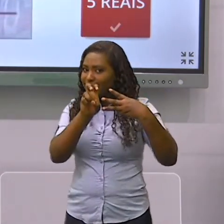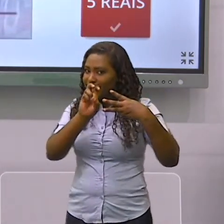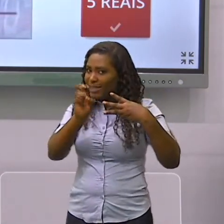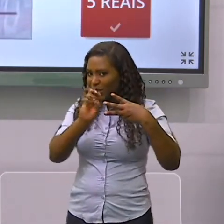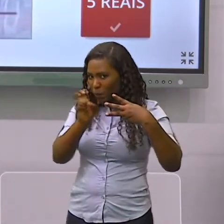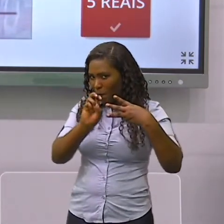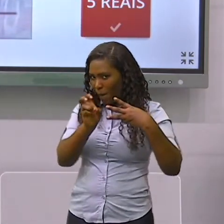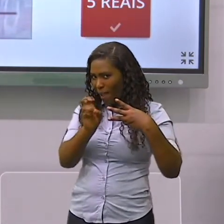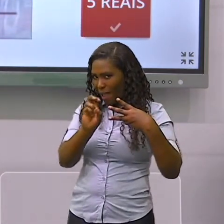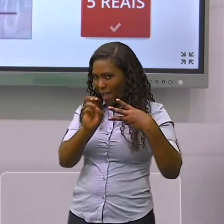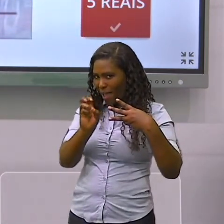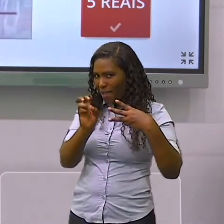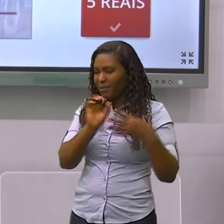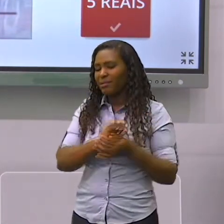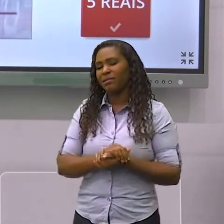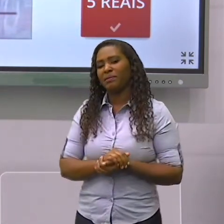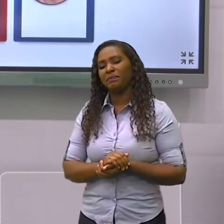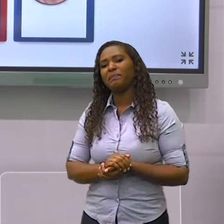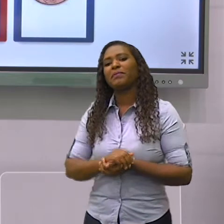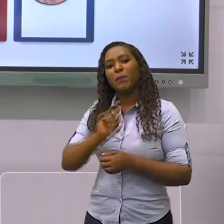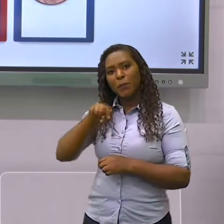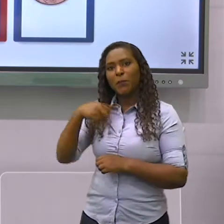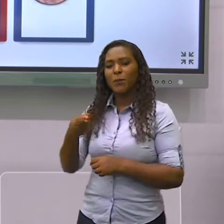R$5. Vamos para a próxima.